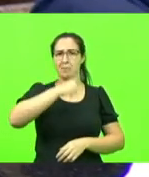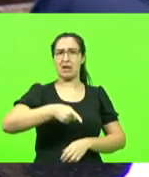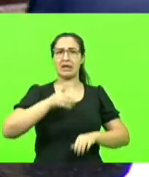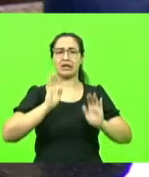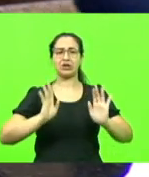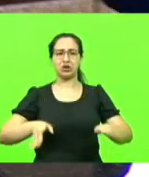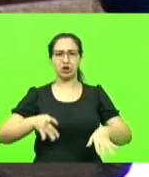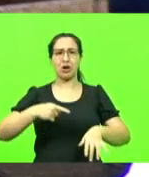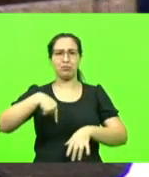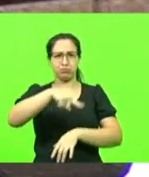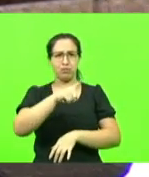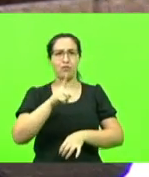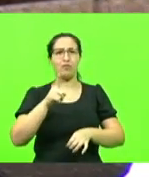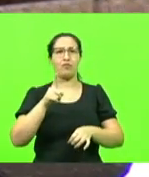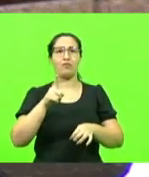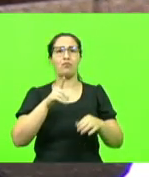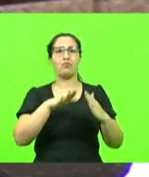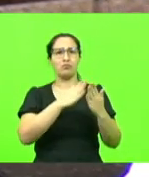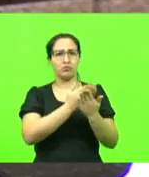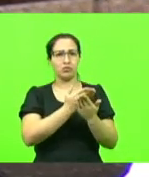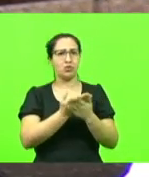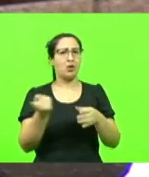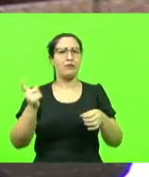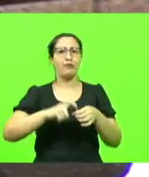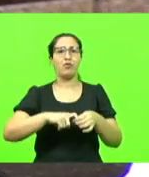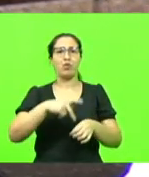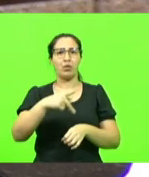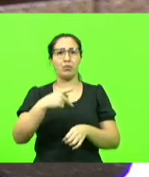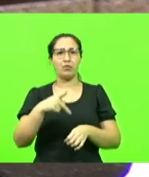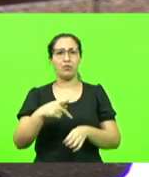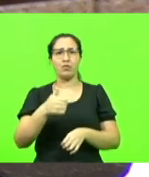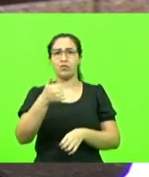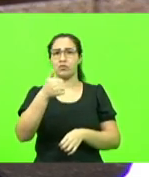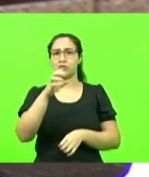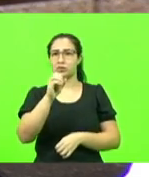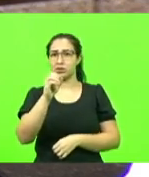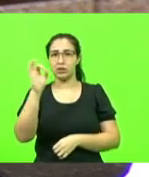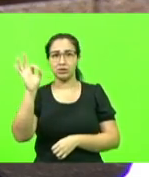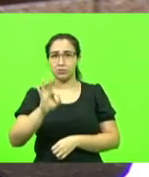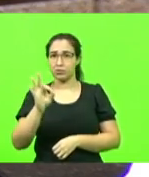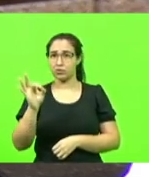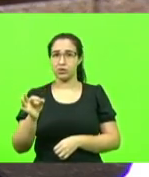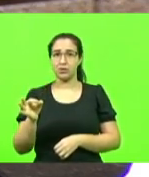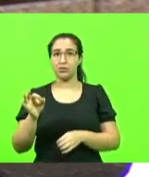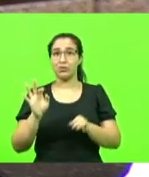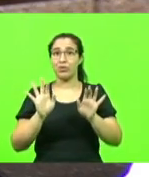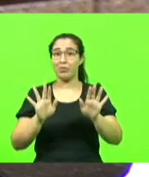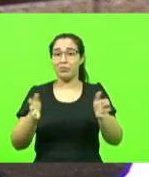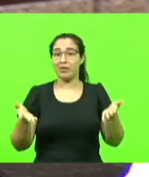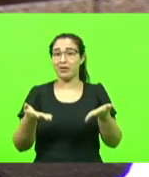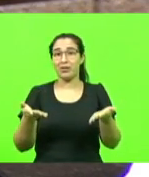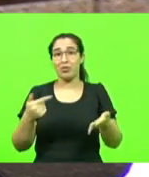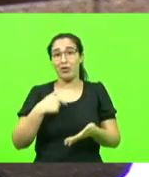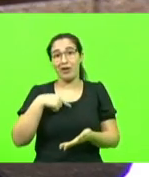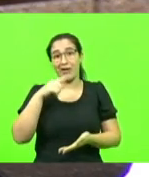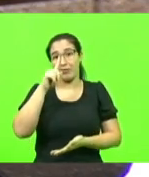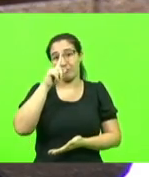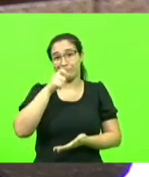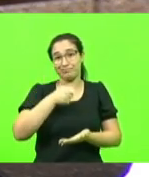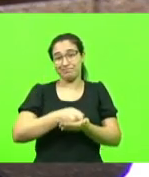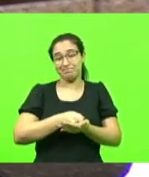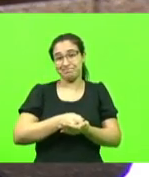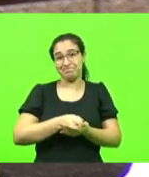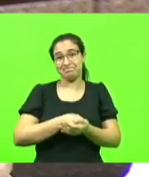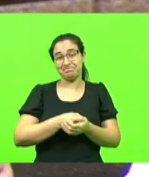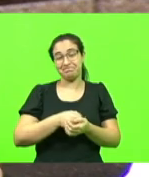momento, que as aulas voltassem 100% presenciais agora. Infelizmente, não tenho a caneta, o que